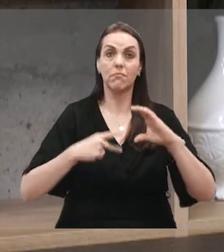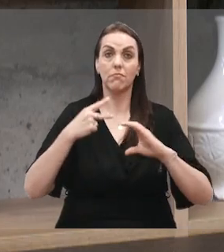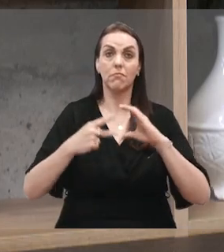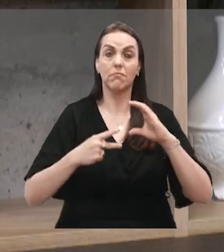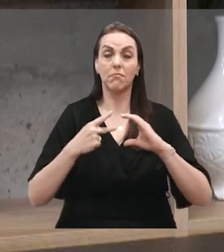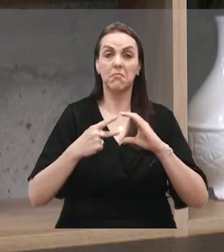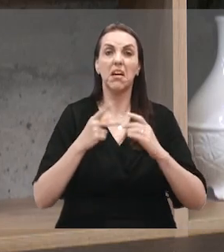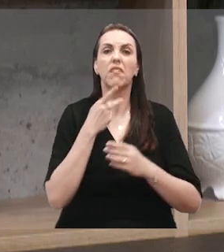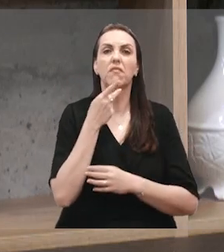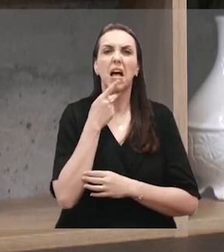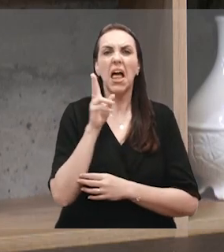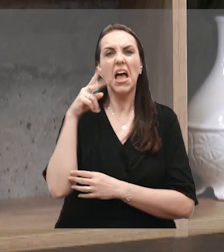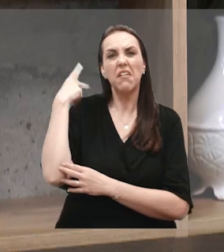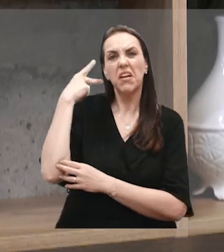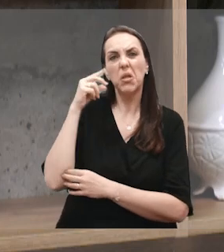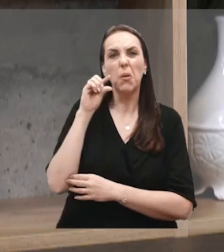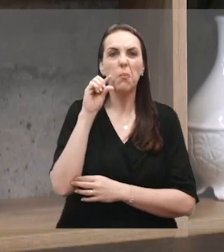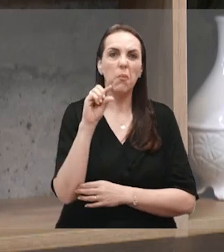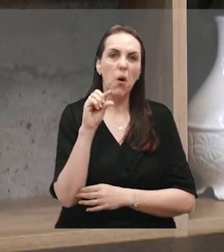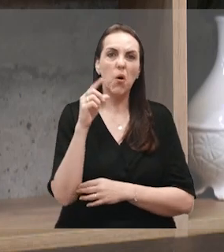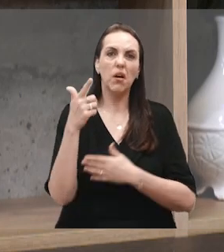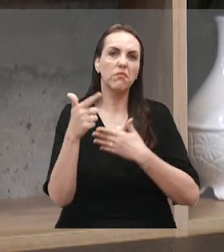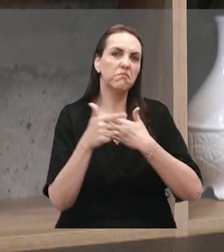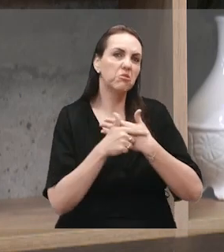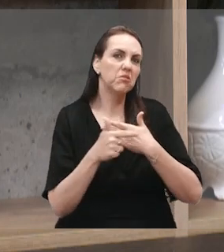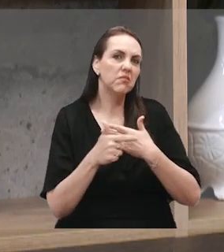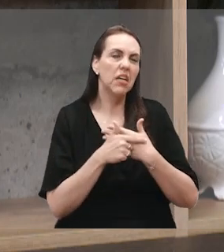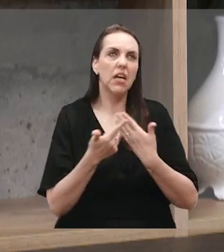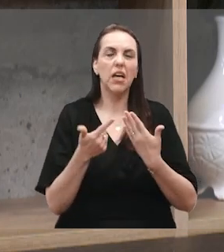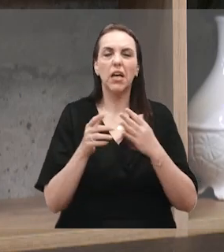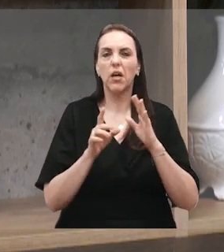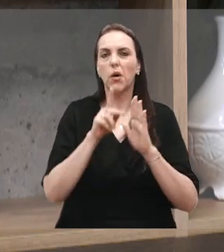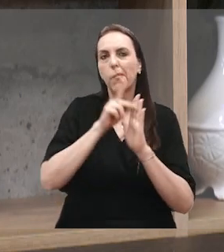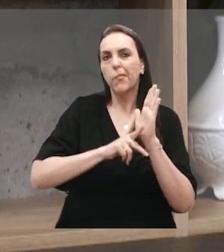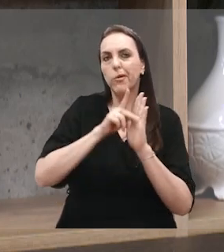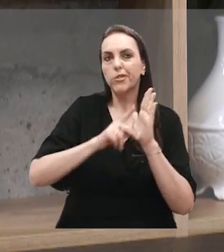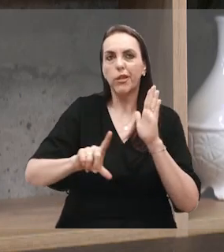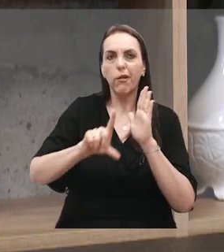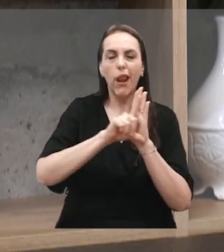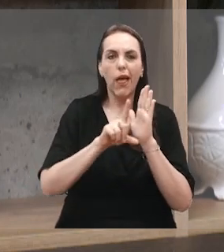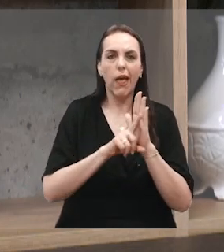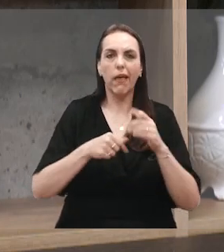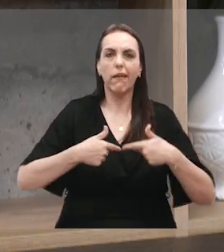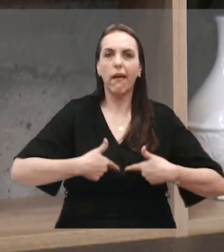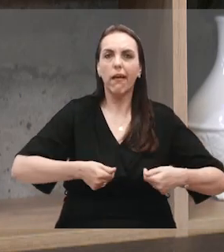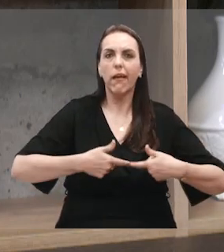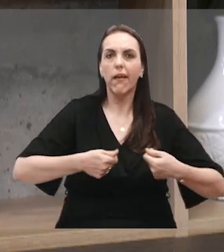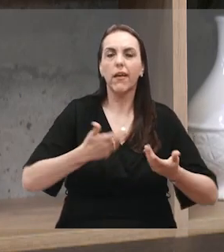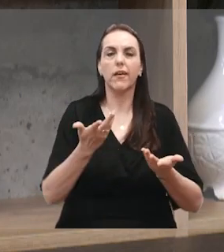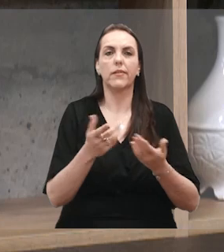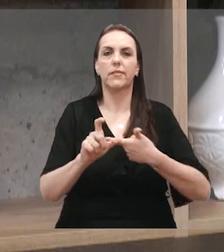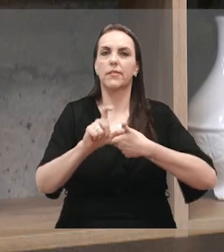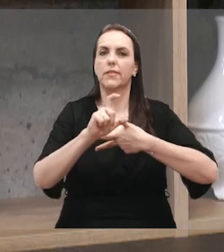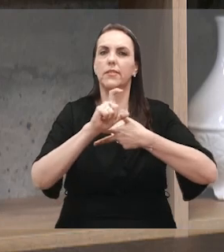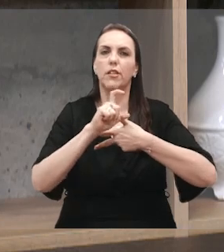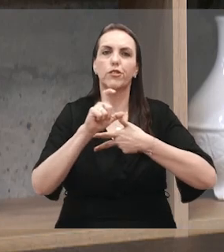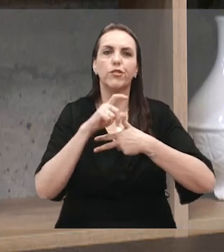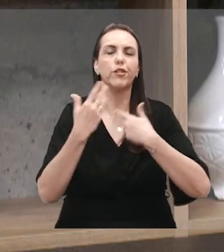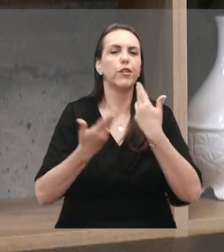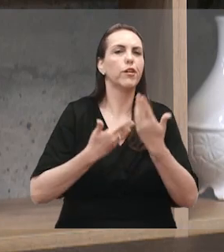o vereador tem poucas atribuições, muitas vezes o projeto de lei onera o executivo acaba sendo classificado